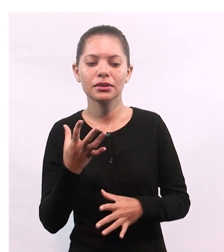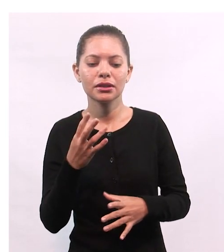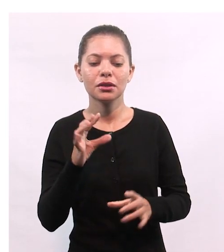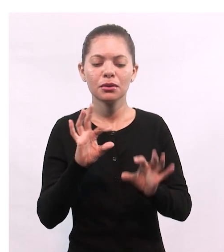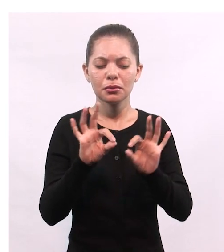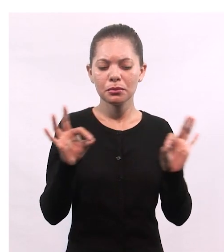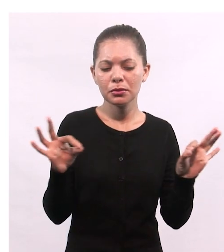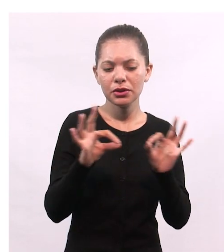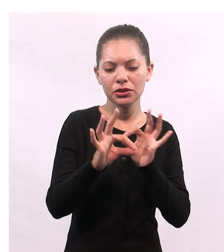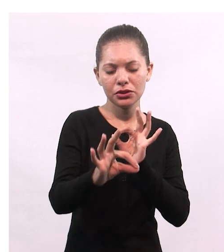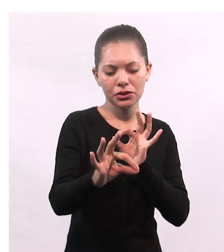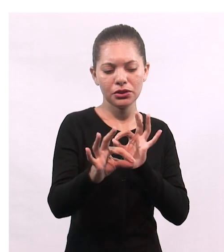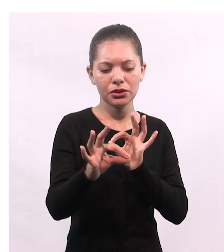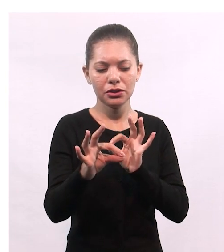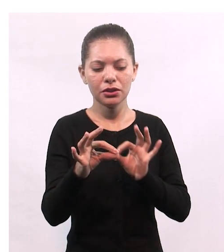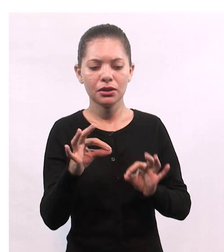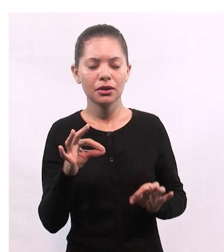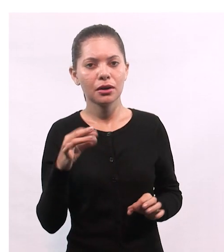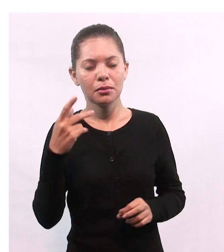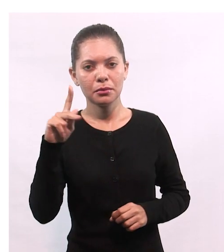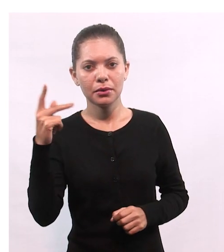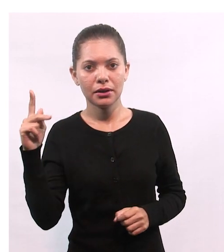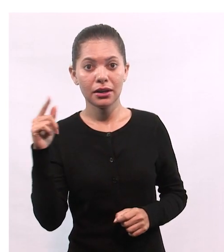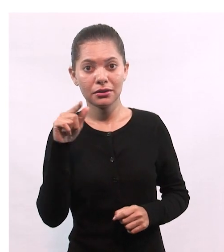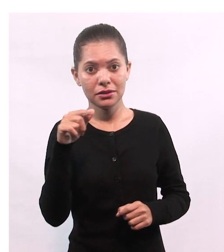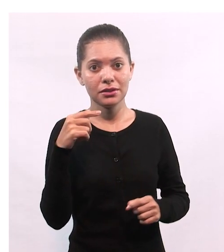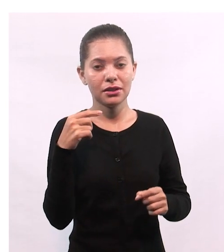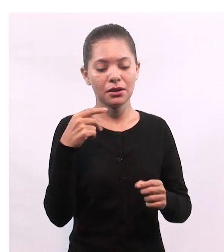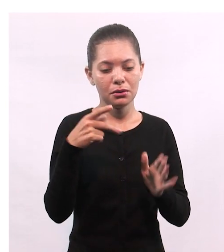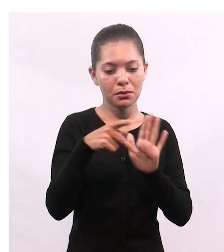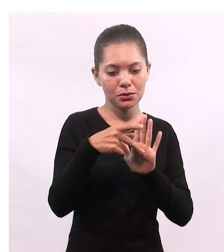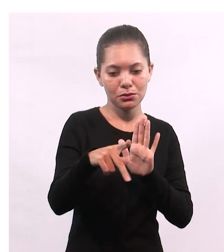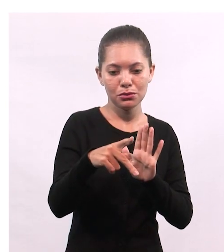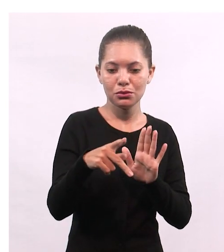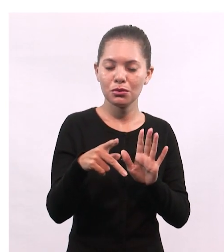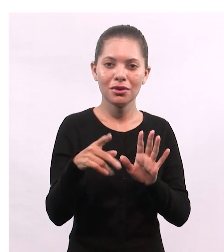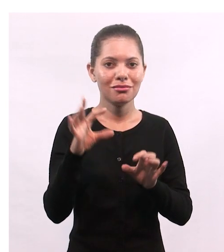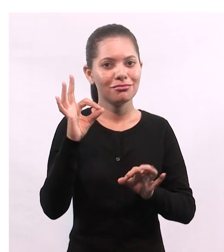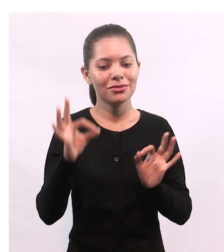eu medir com uma polegada e você medir com a sua, talvez esses objetos não se encaixem.